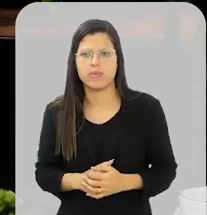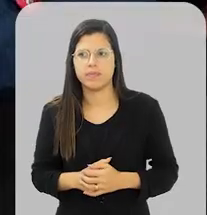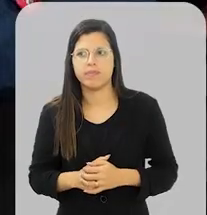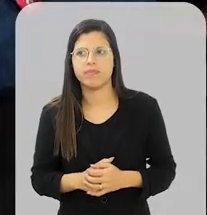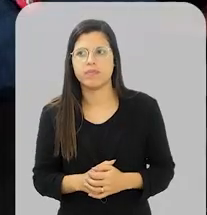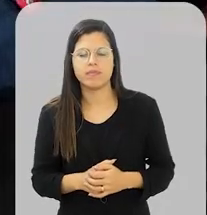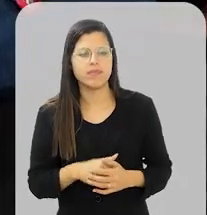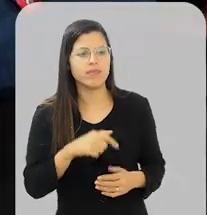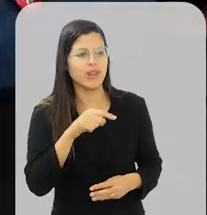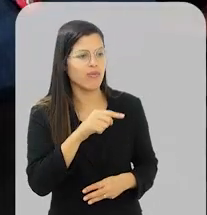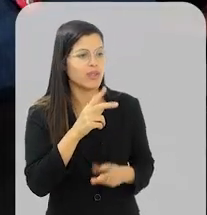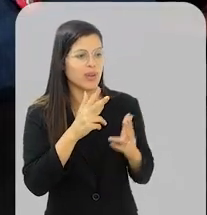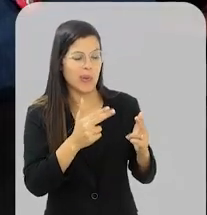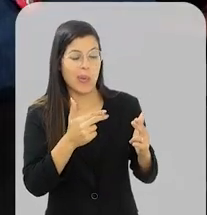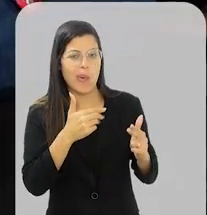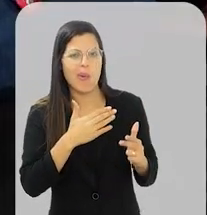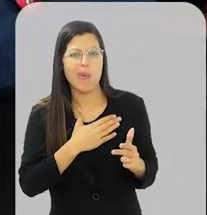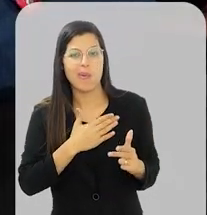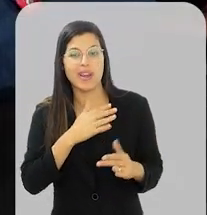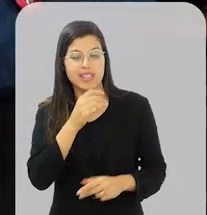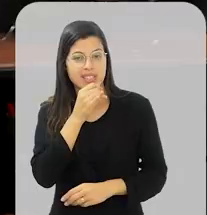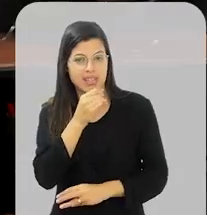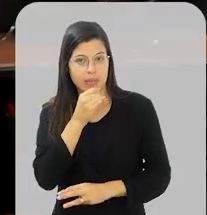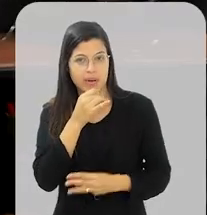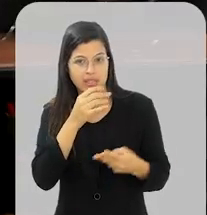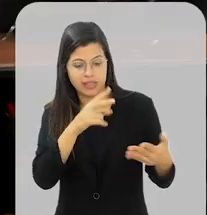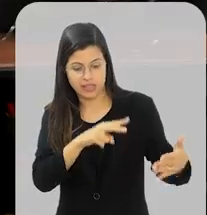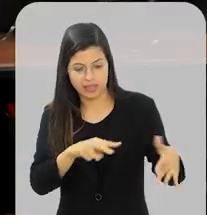assunto. É, você é igual a mim. Por exemplo,